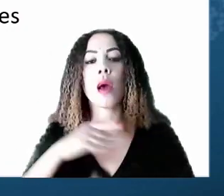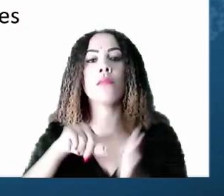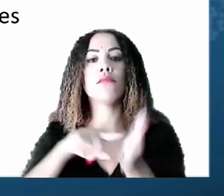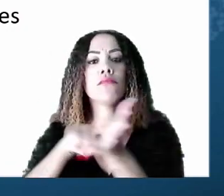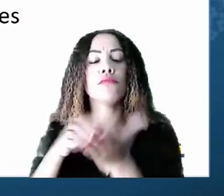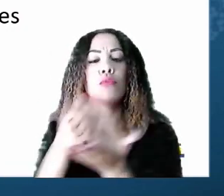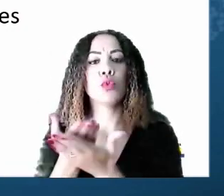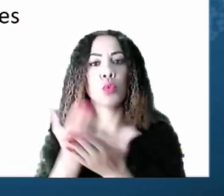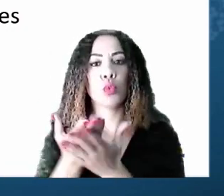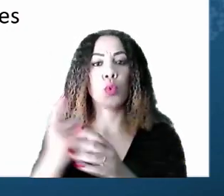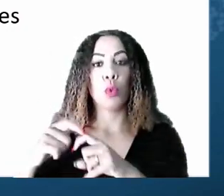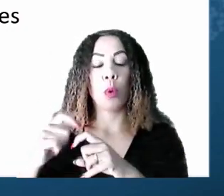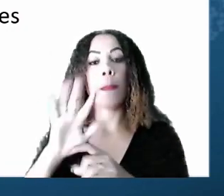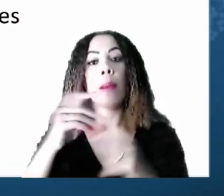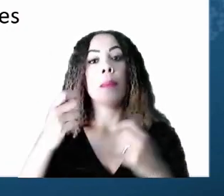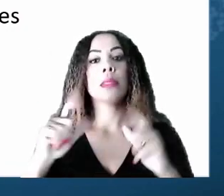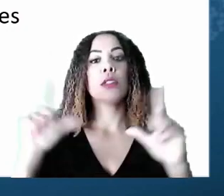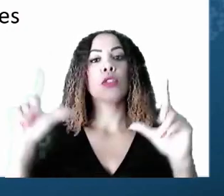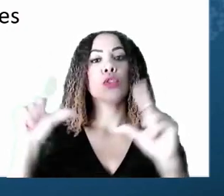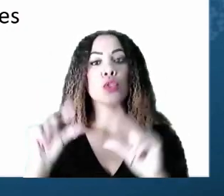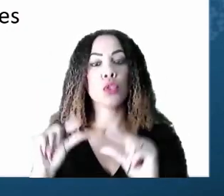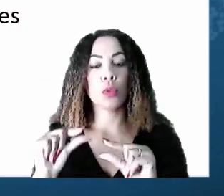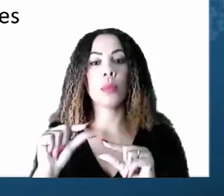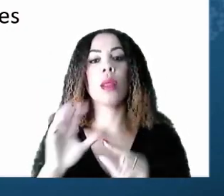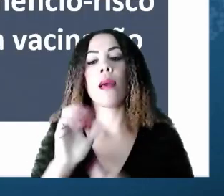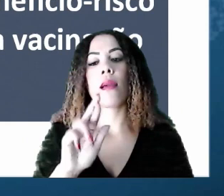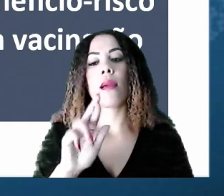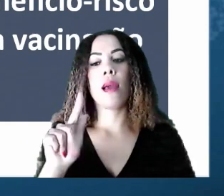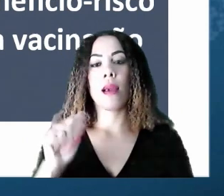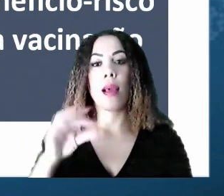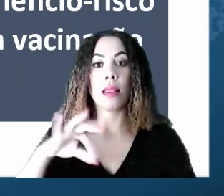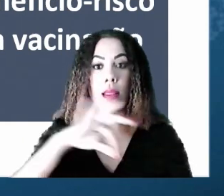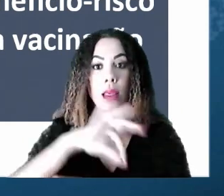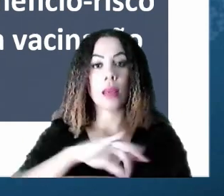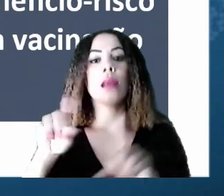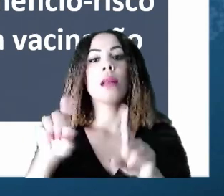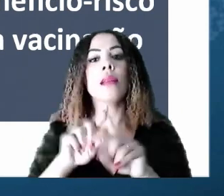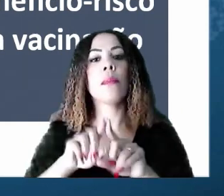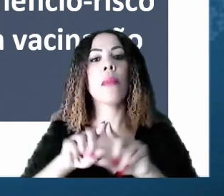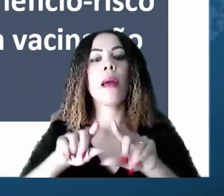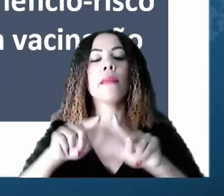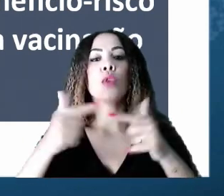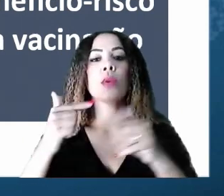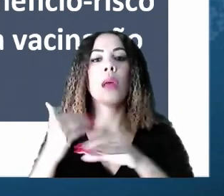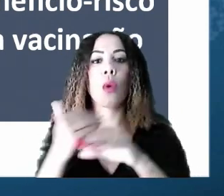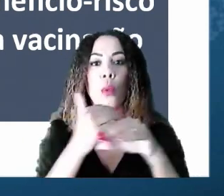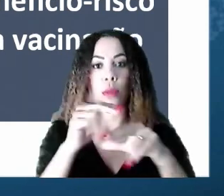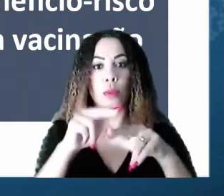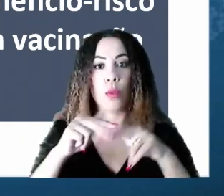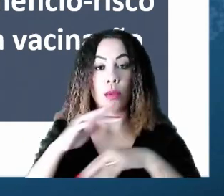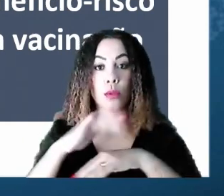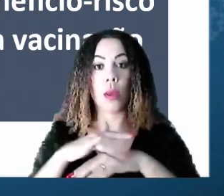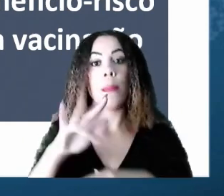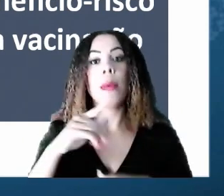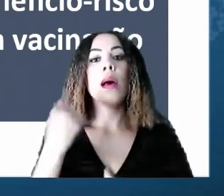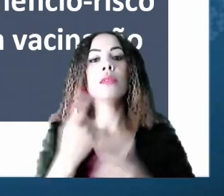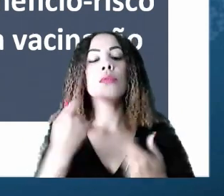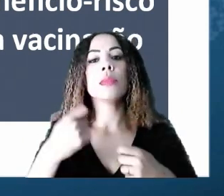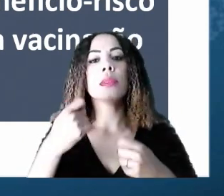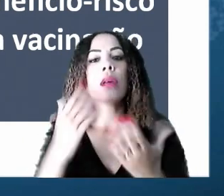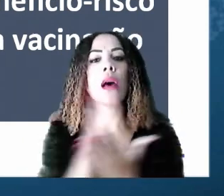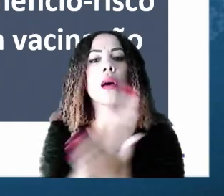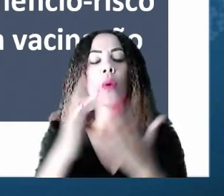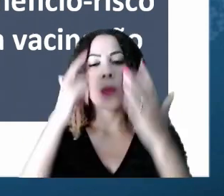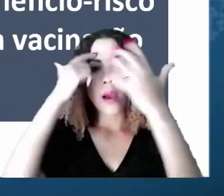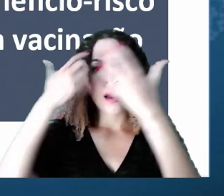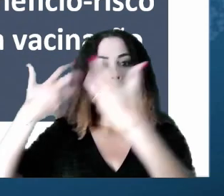gente reduzir a carga da dengue e reduzir as desigualdades provocadas pela doença. Só que a gente quer fazer algumas reflexões e provocar também essa